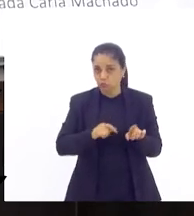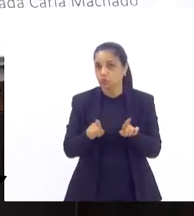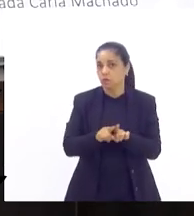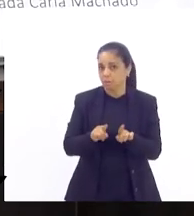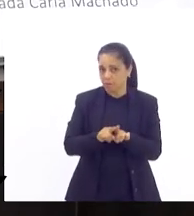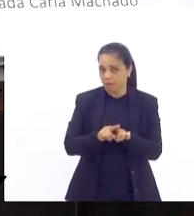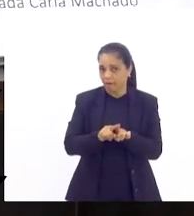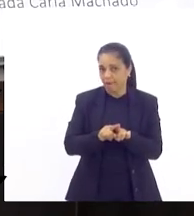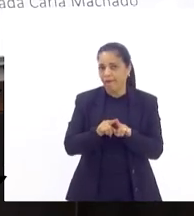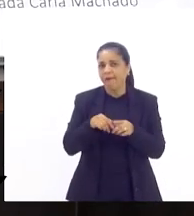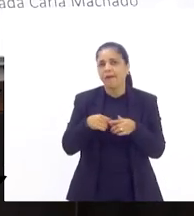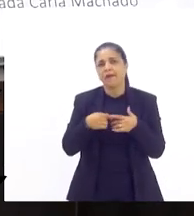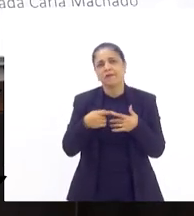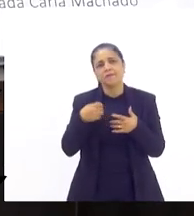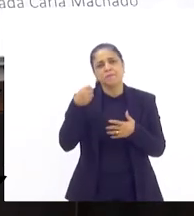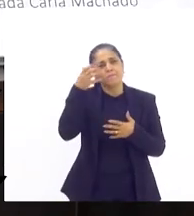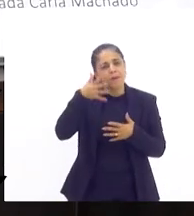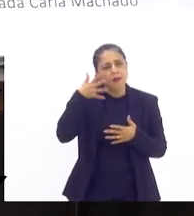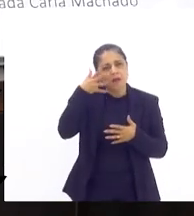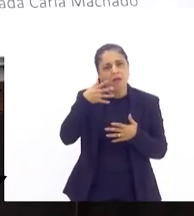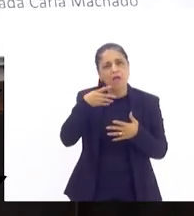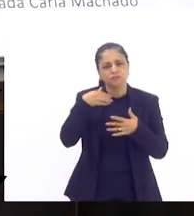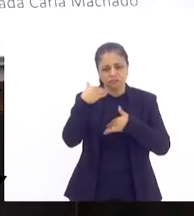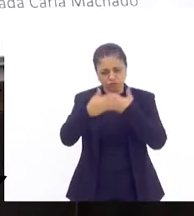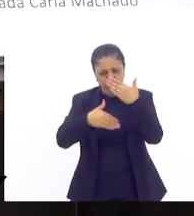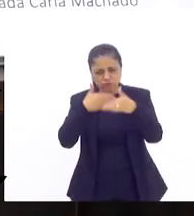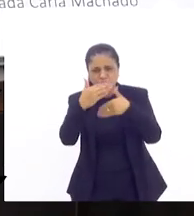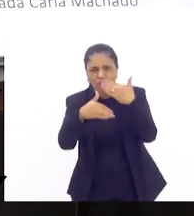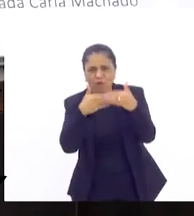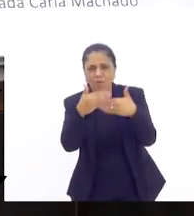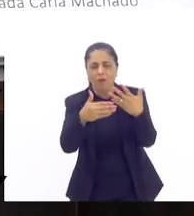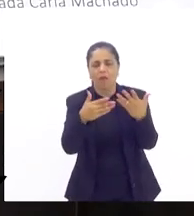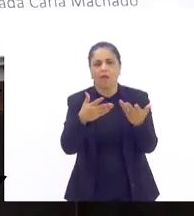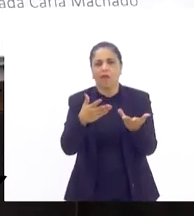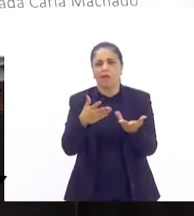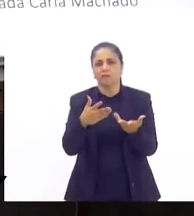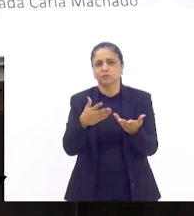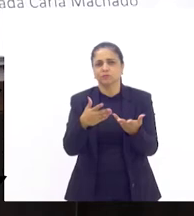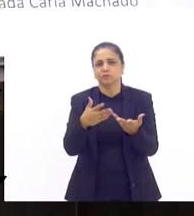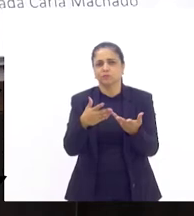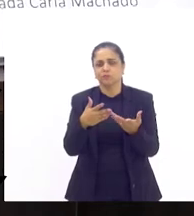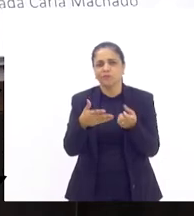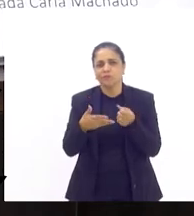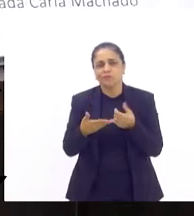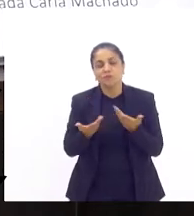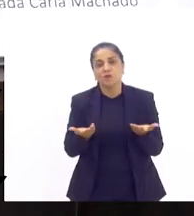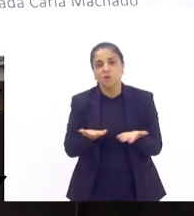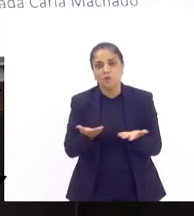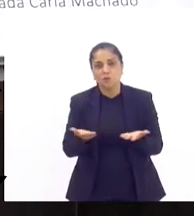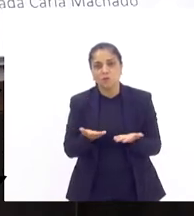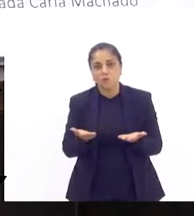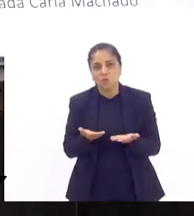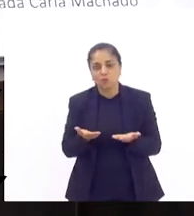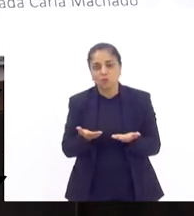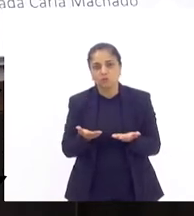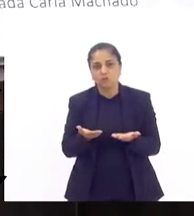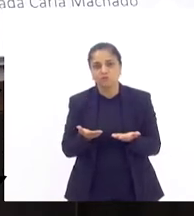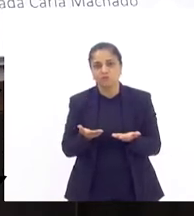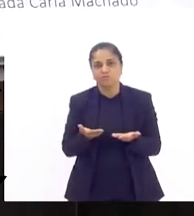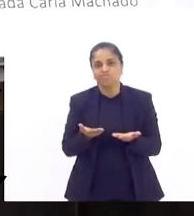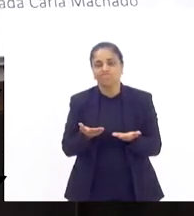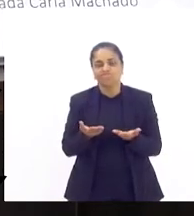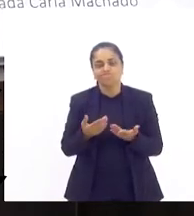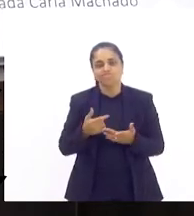tanto de desenvolvimento sustentável. Então, hoje, a gente está